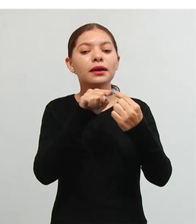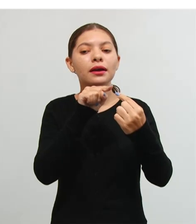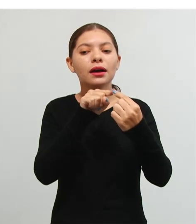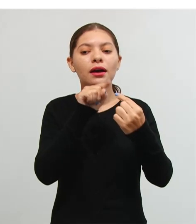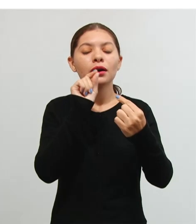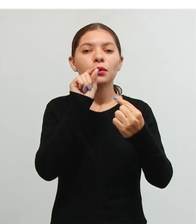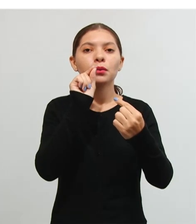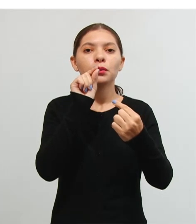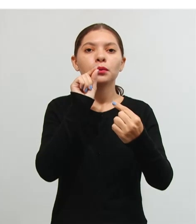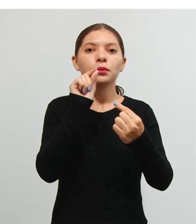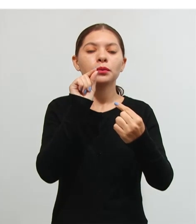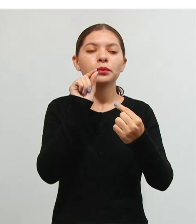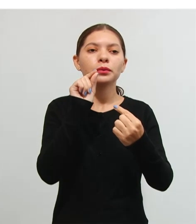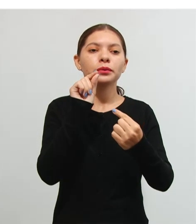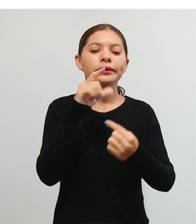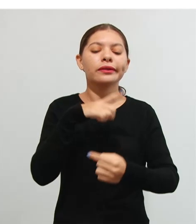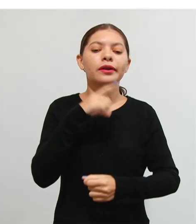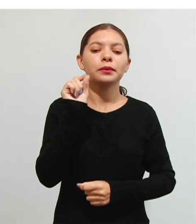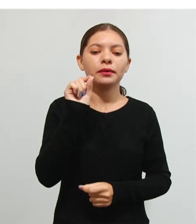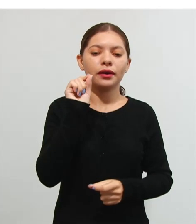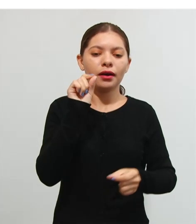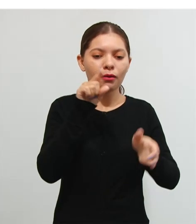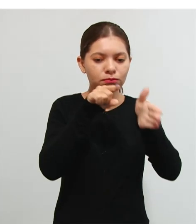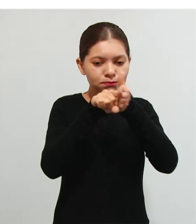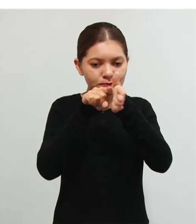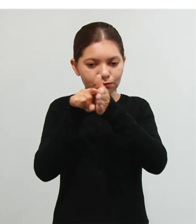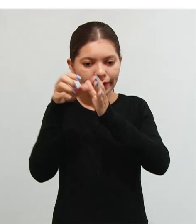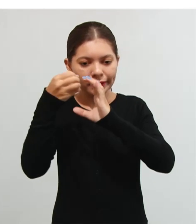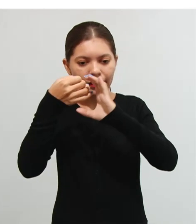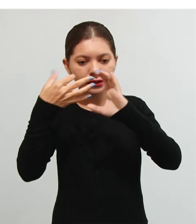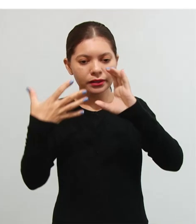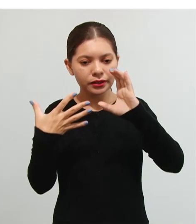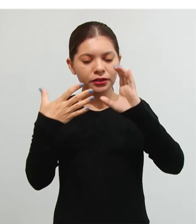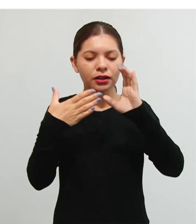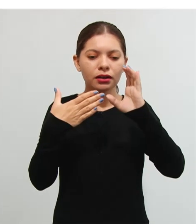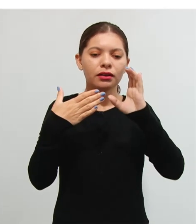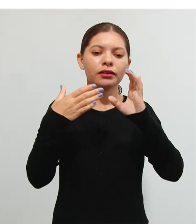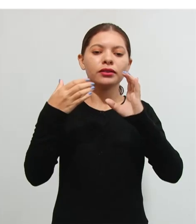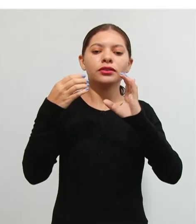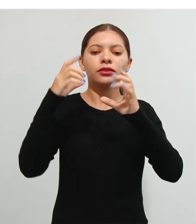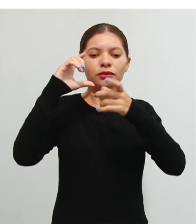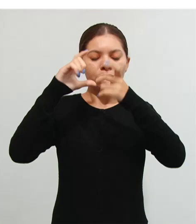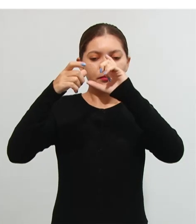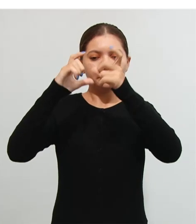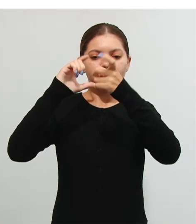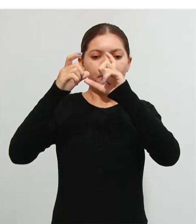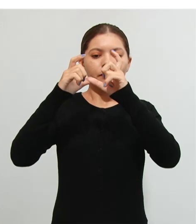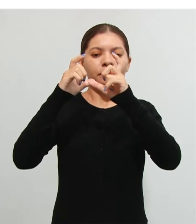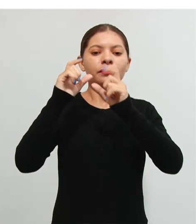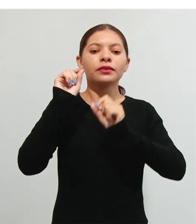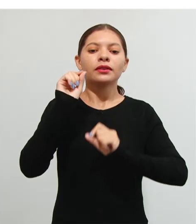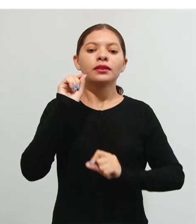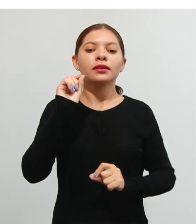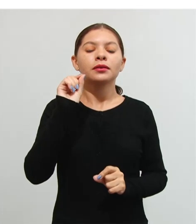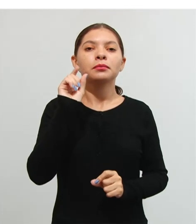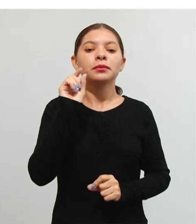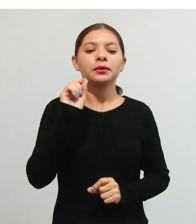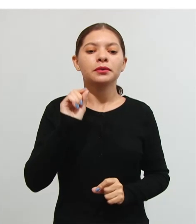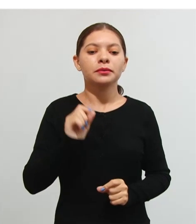quando havia sintomas característicos de algum transtorno do neurodesenvolvimento, mas não satisfaziam